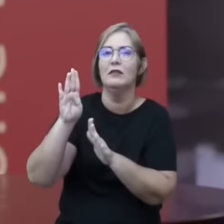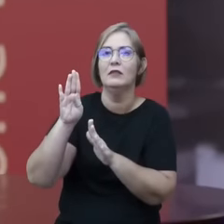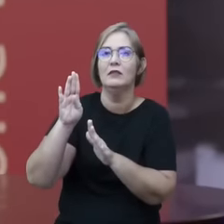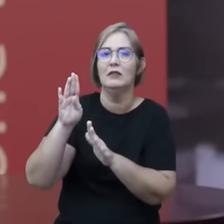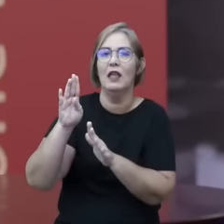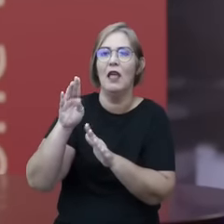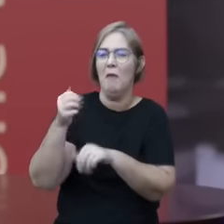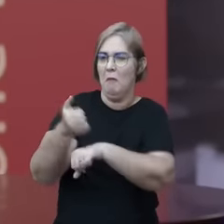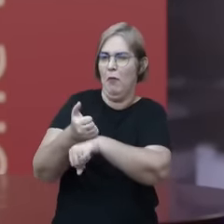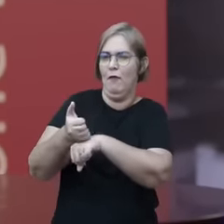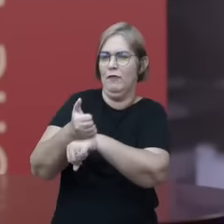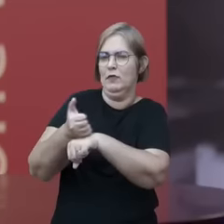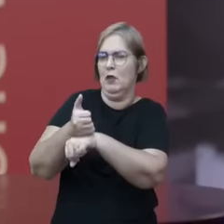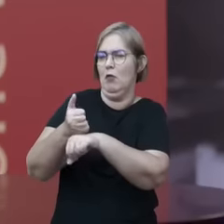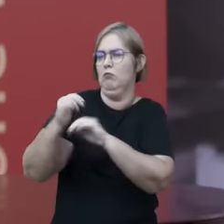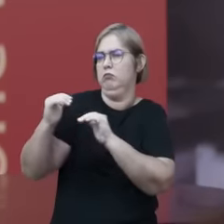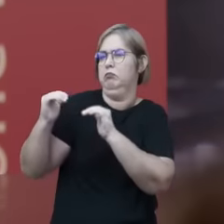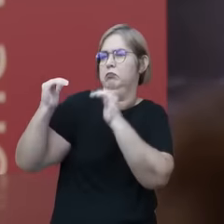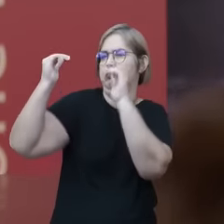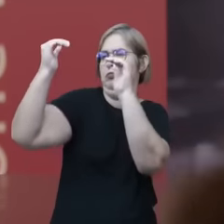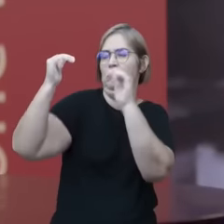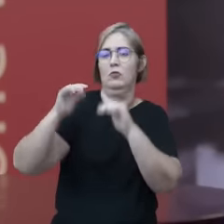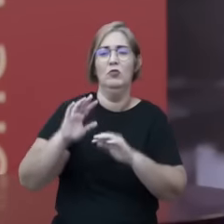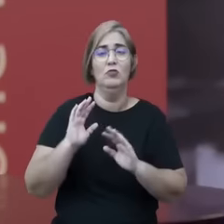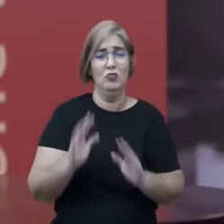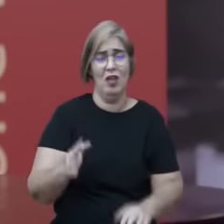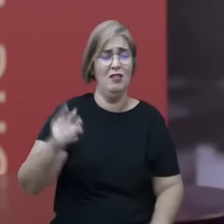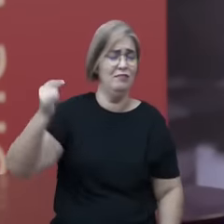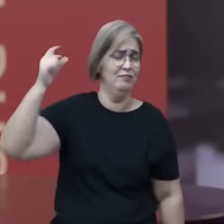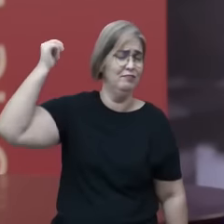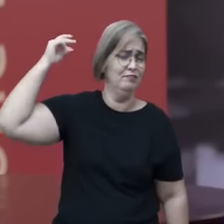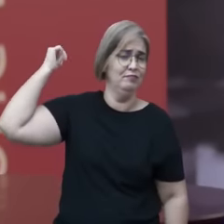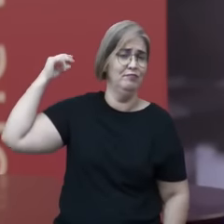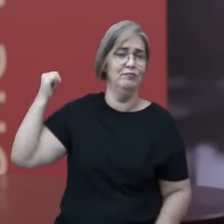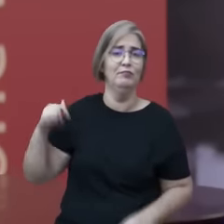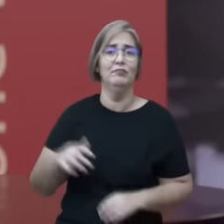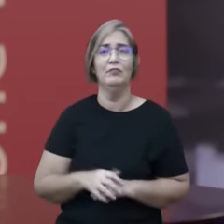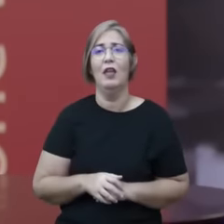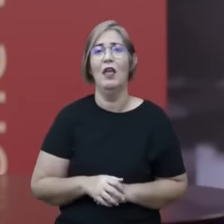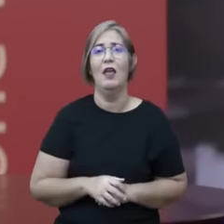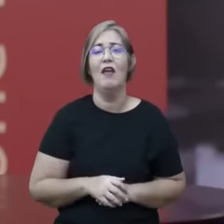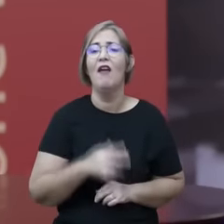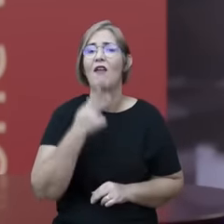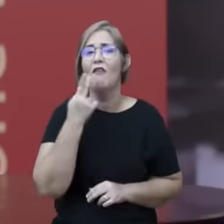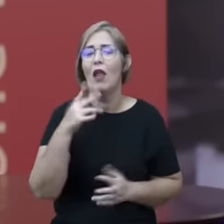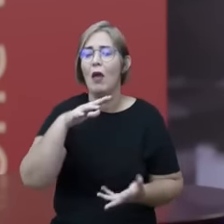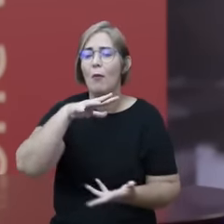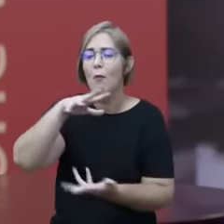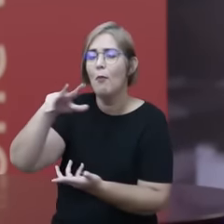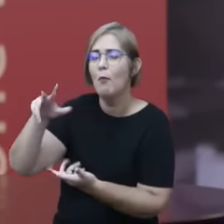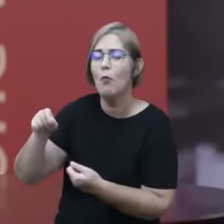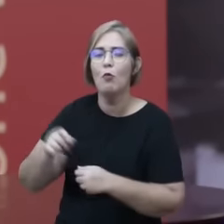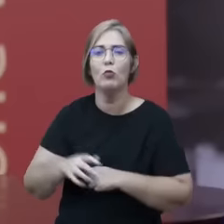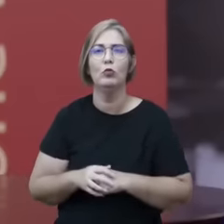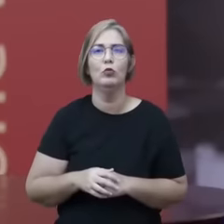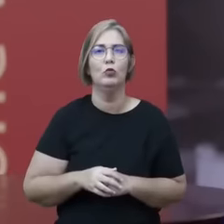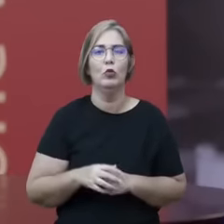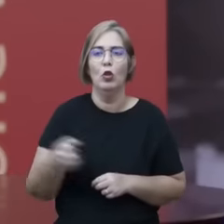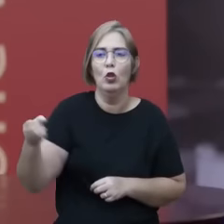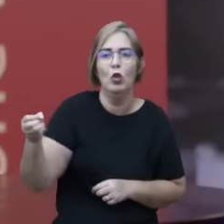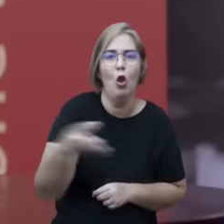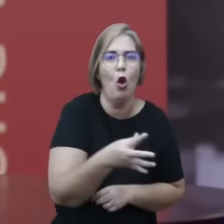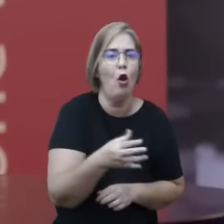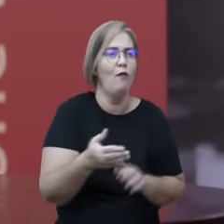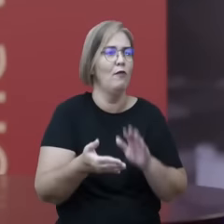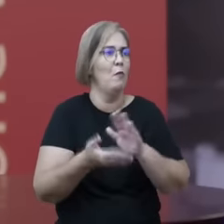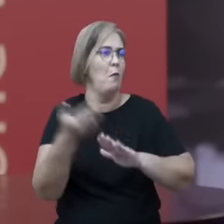muita desde o do do do cap o que a gente chama de de de mundo moderno, capitalismo avançado, mundo contemporâneo, do jeito que